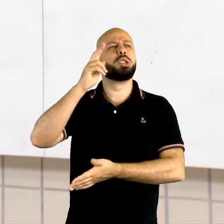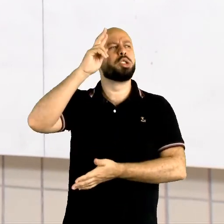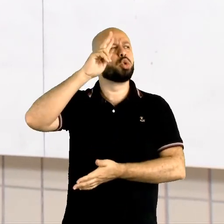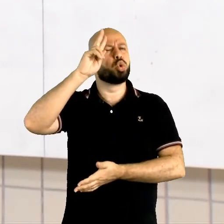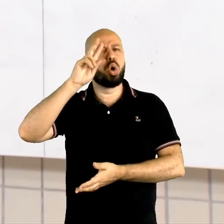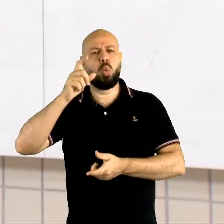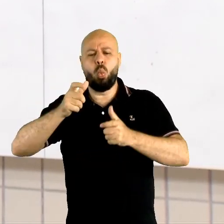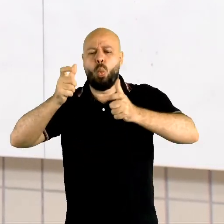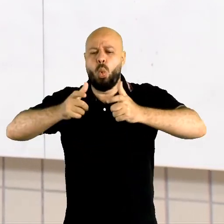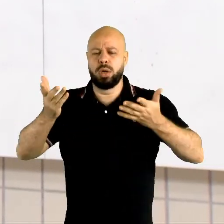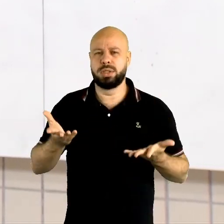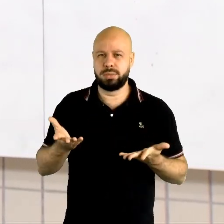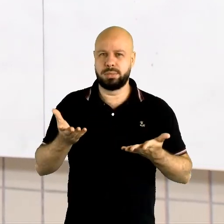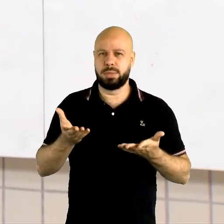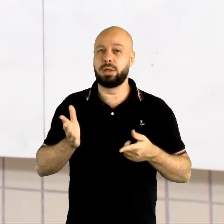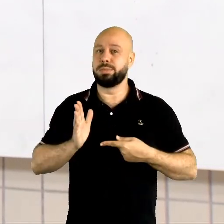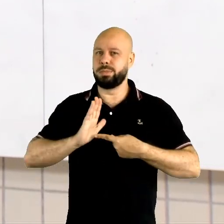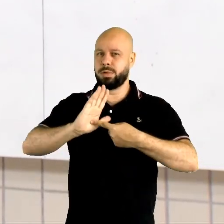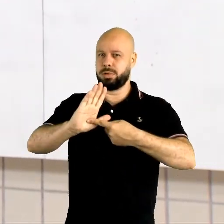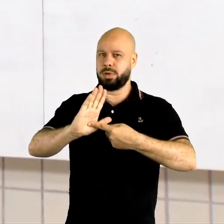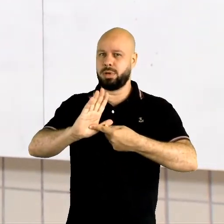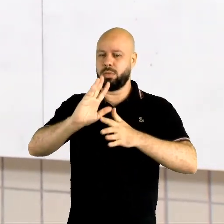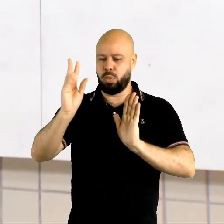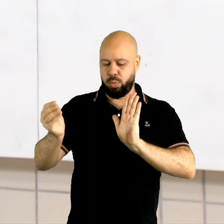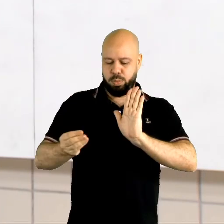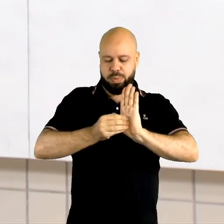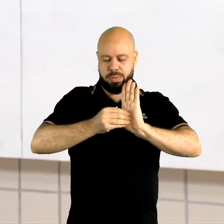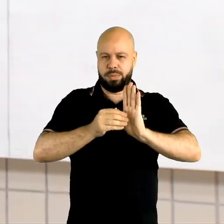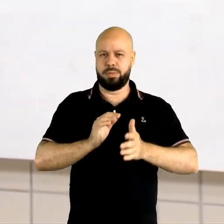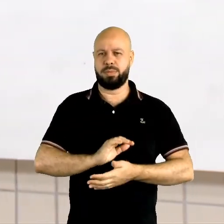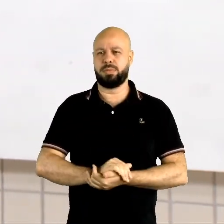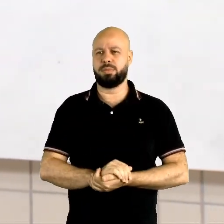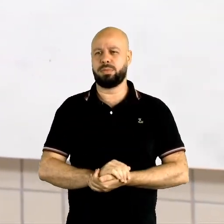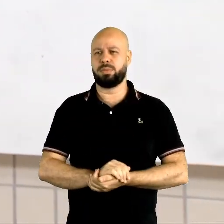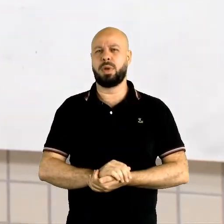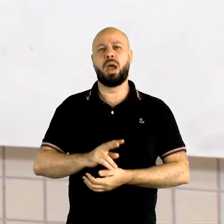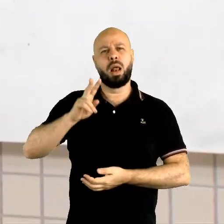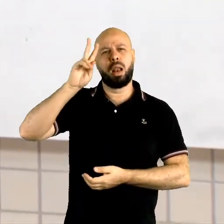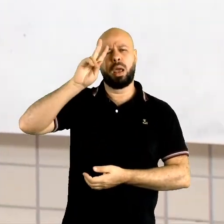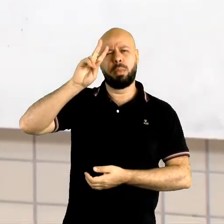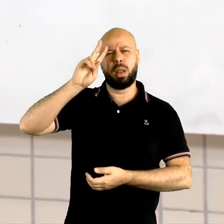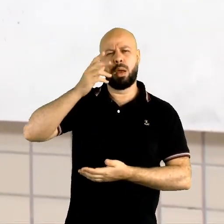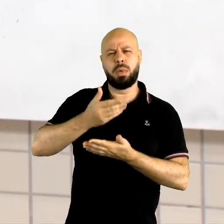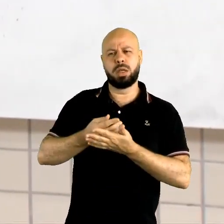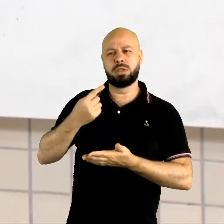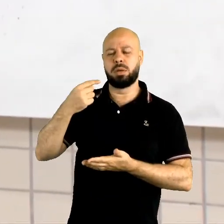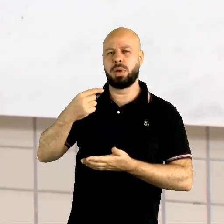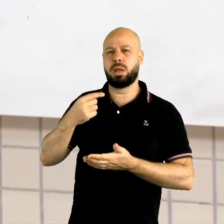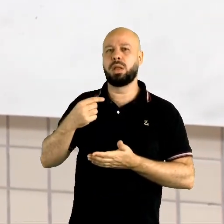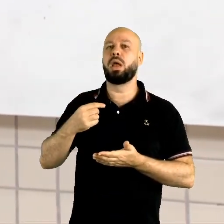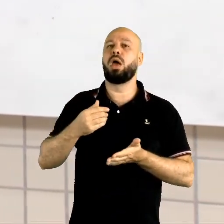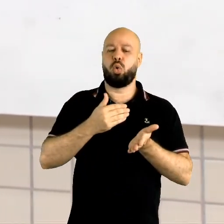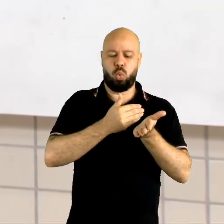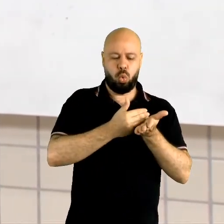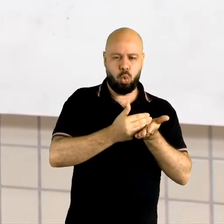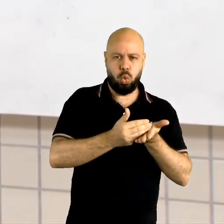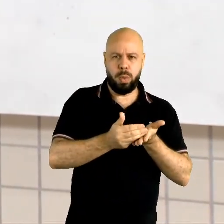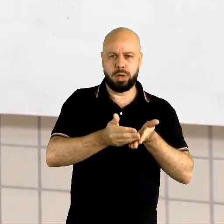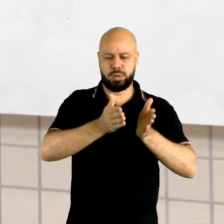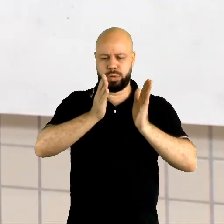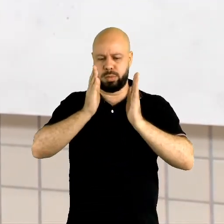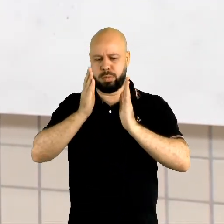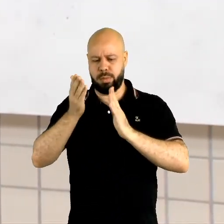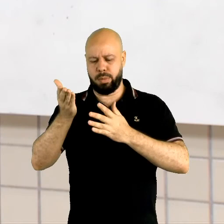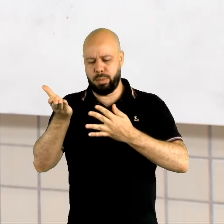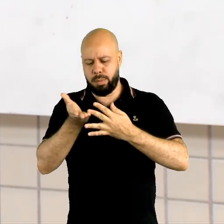você, no texto, você coloca? Teve na outra aula passada que eu coloquei início, meio e fim. Eu coloquei quais as